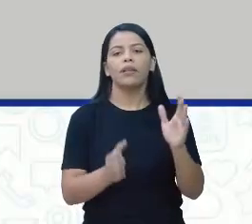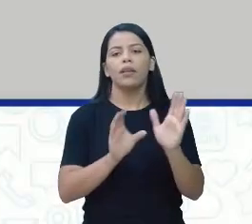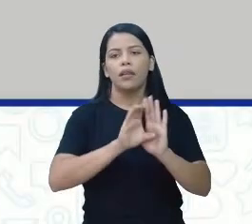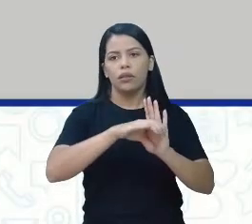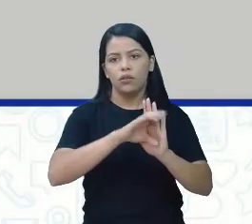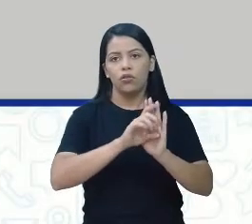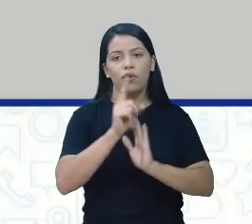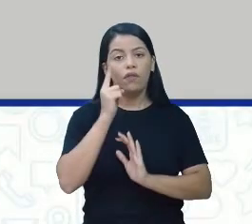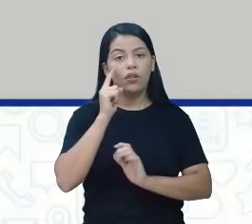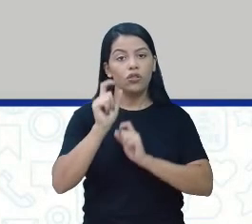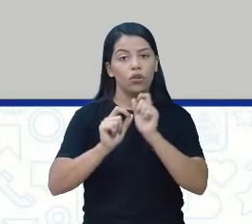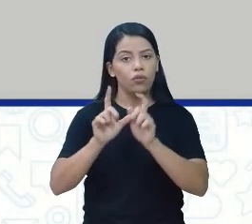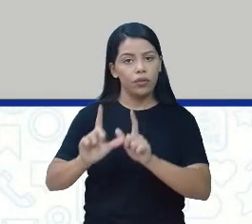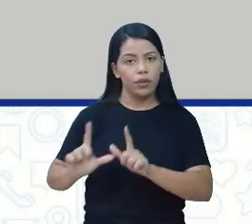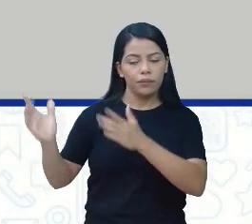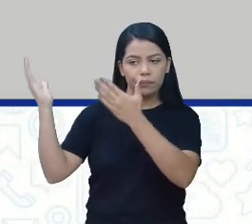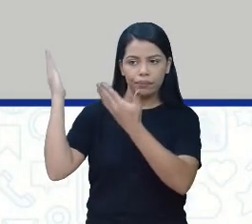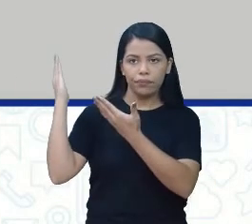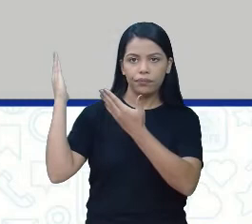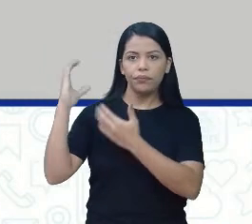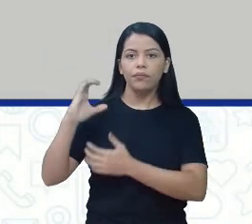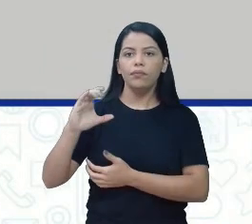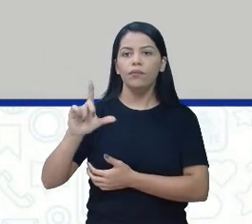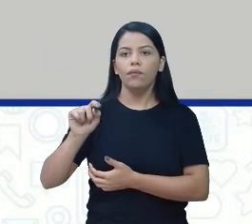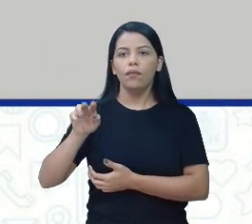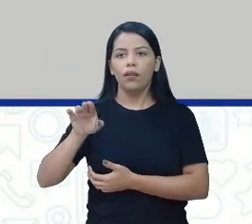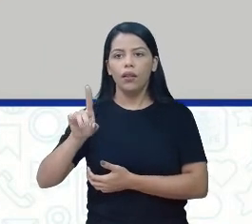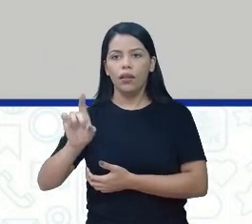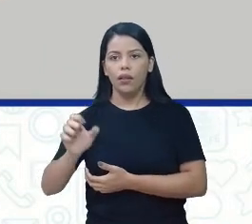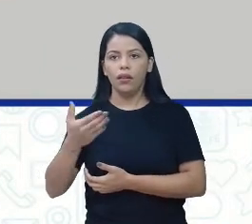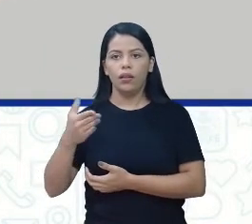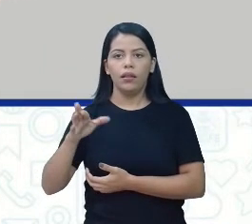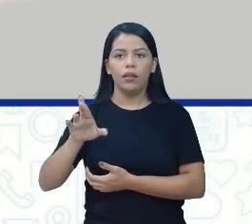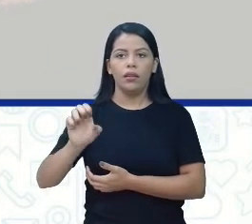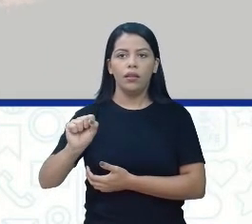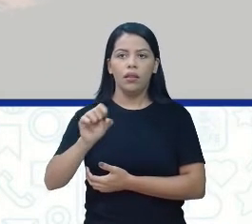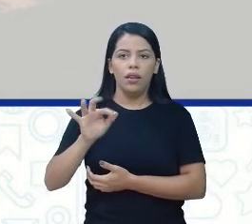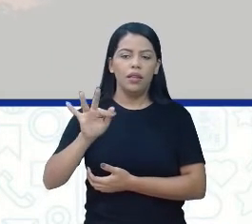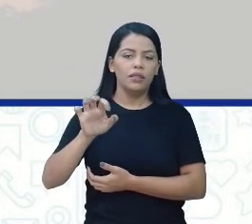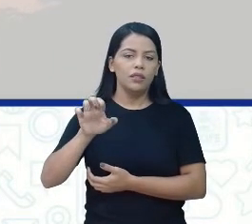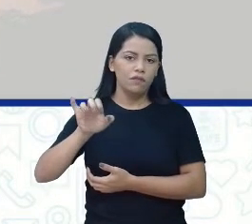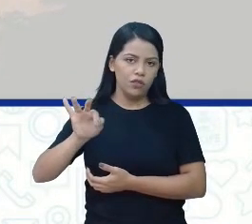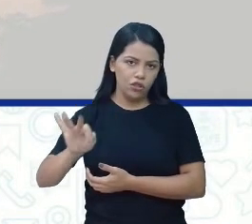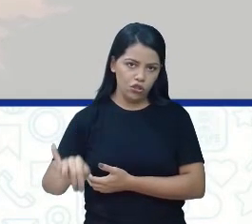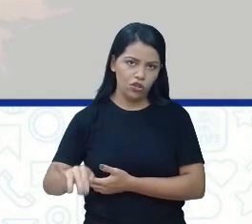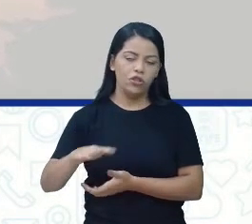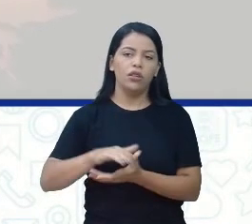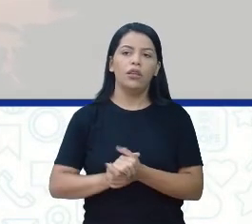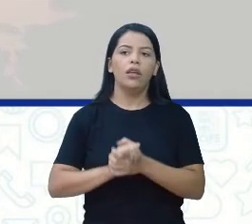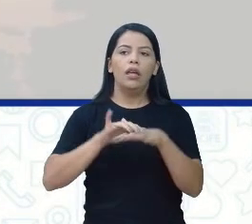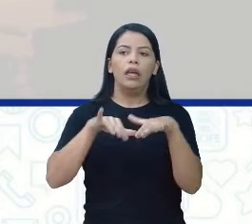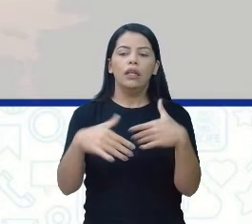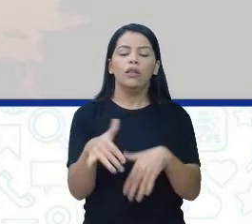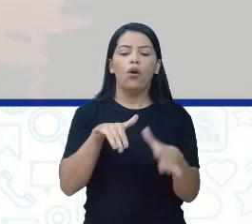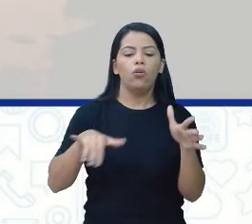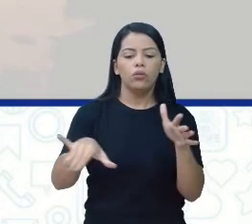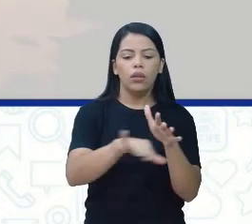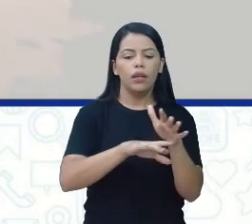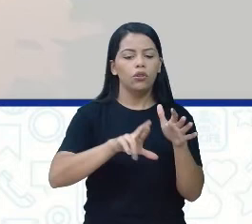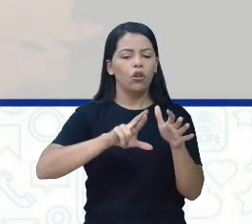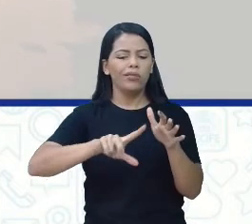aí o que diz o Claude Rastin. O território não é precisamente